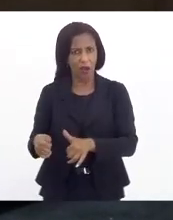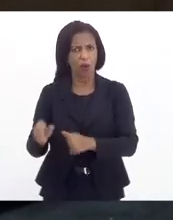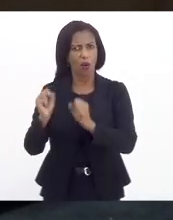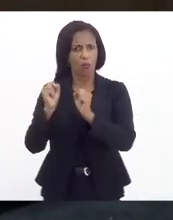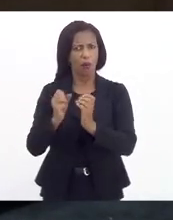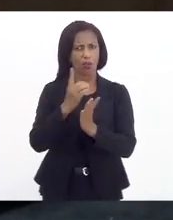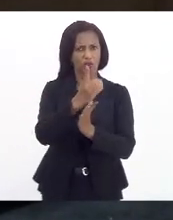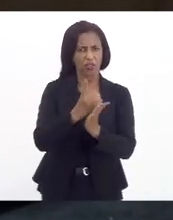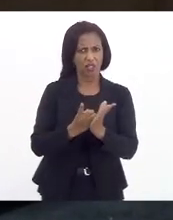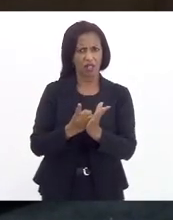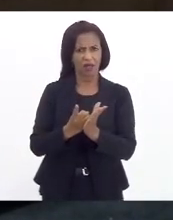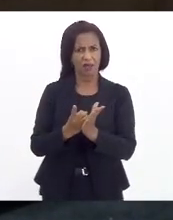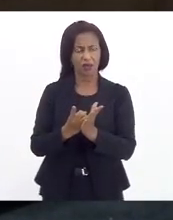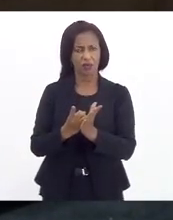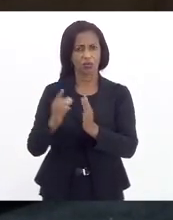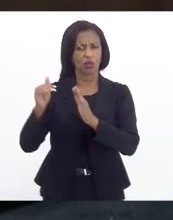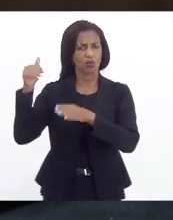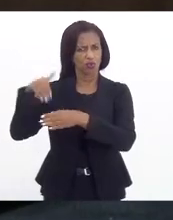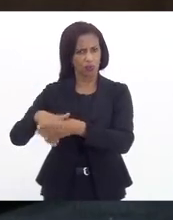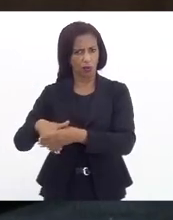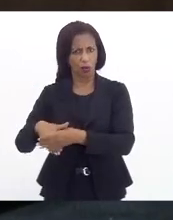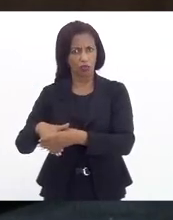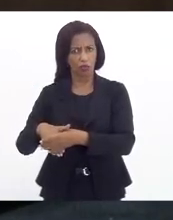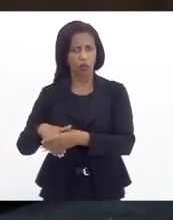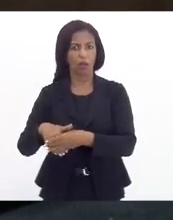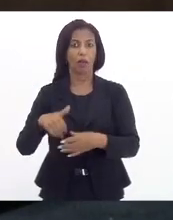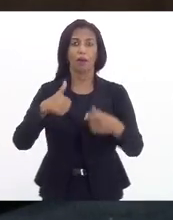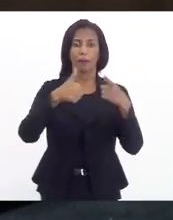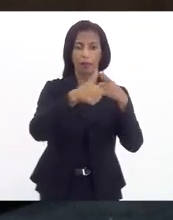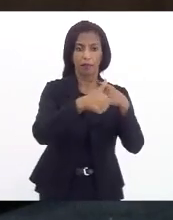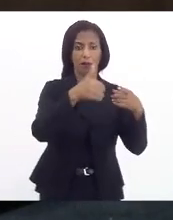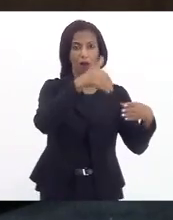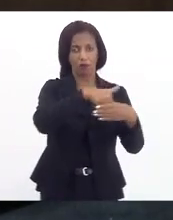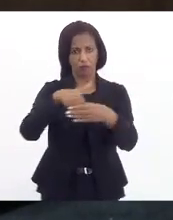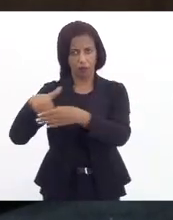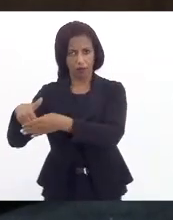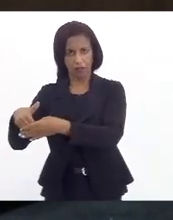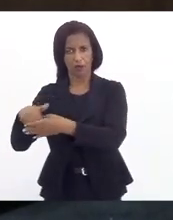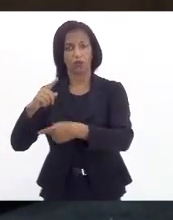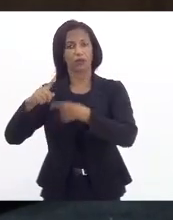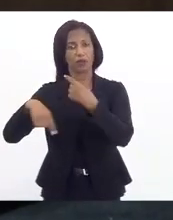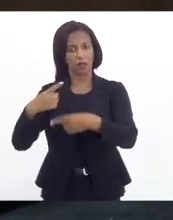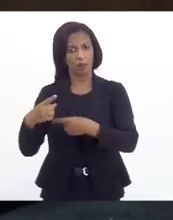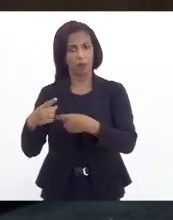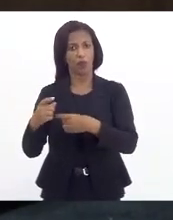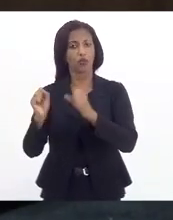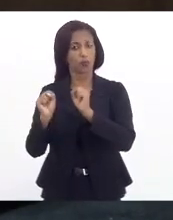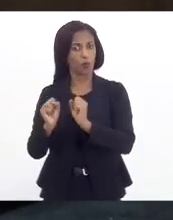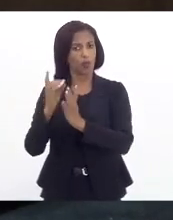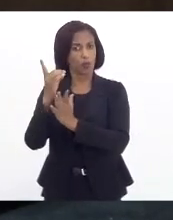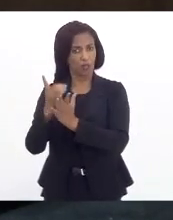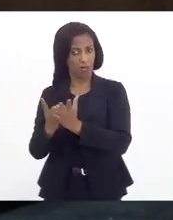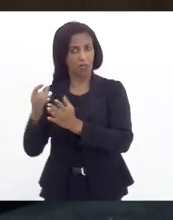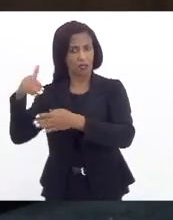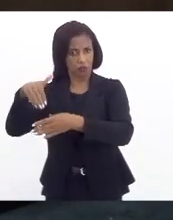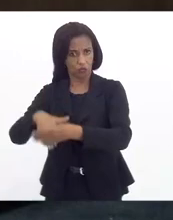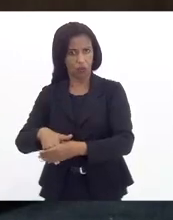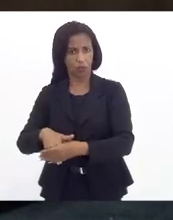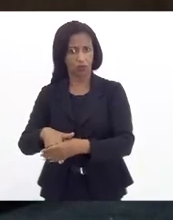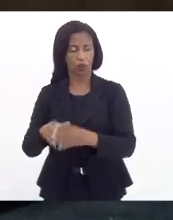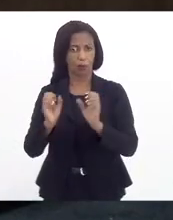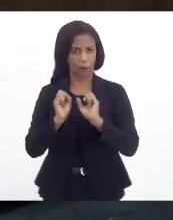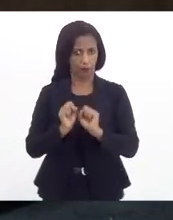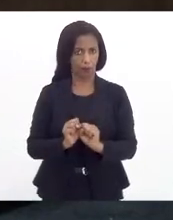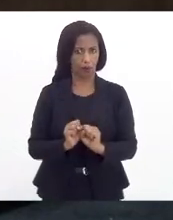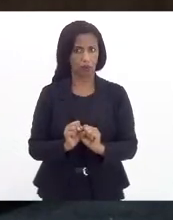declaração de voto? A votação simbólica. Nós poderemos, ao final, não só consignar os nossos votos e fazer a